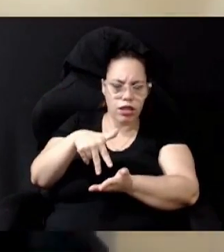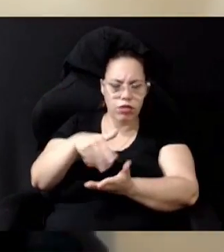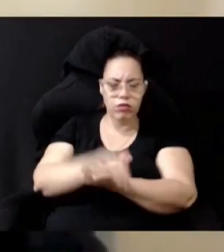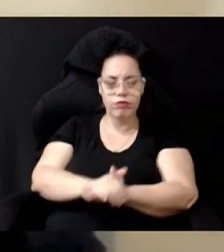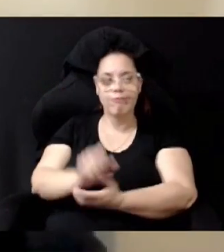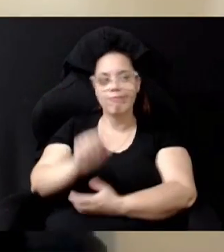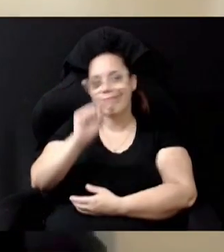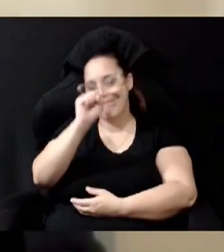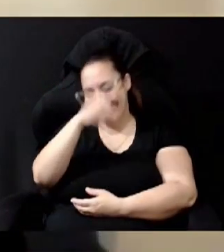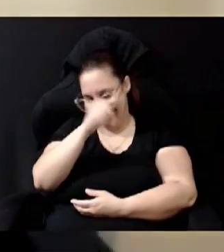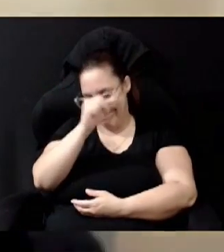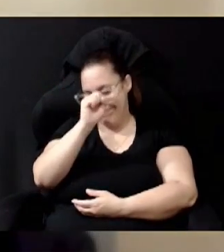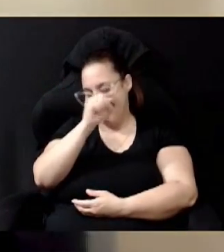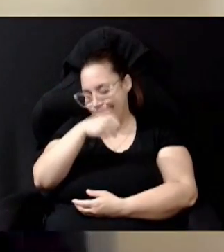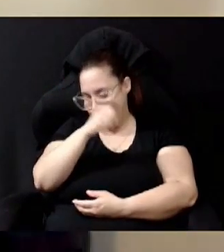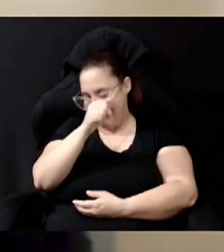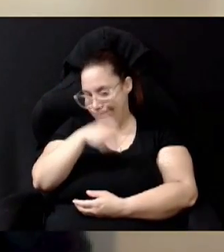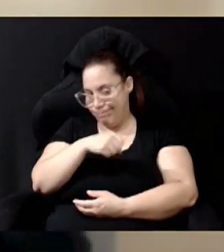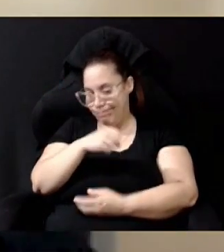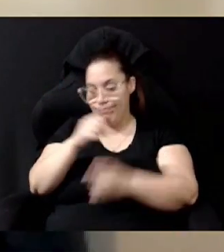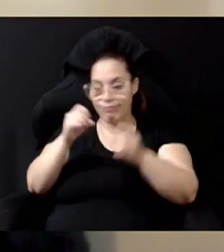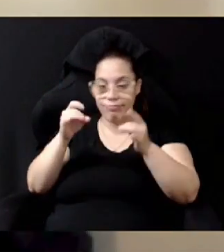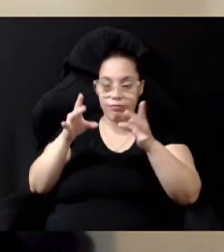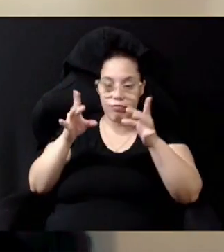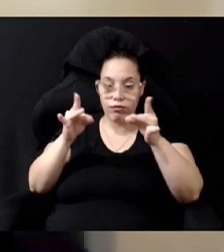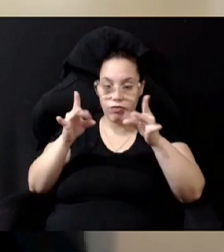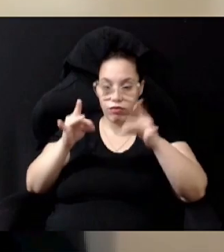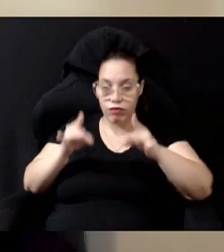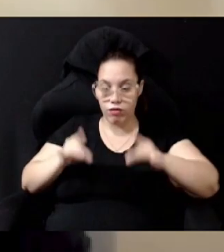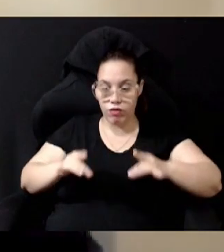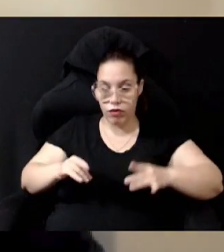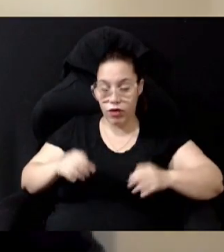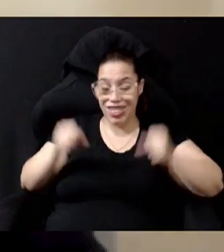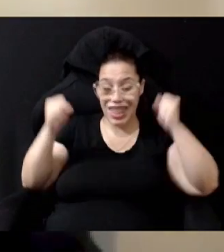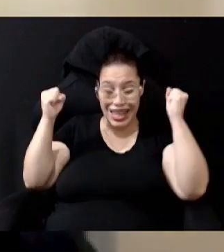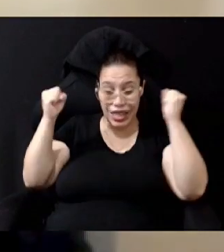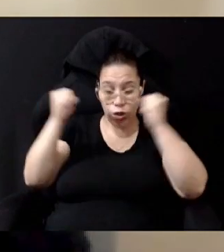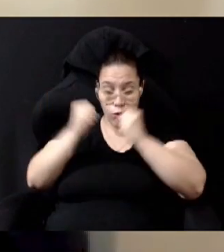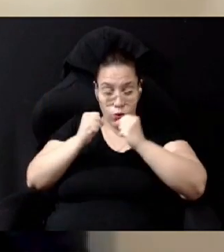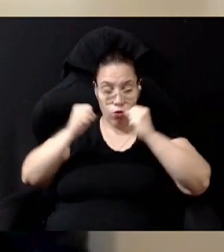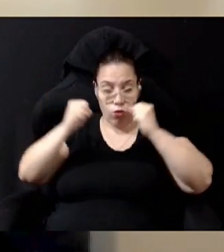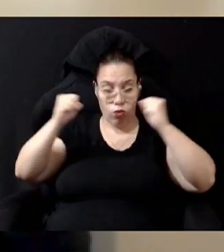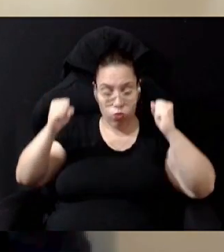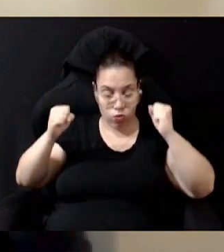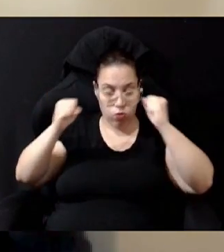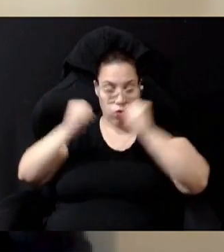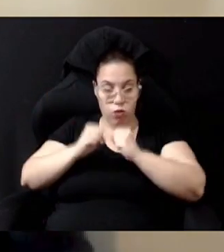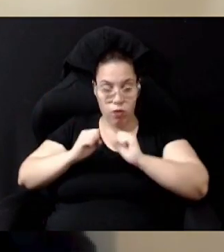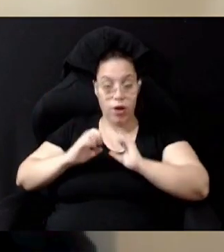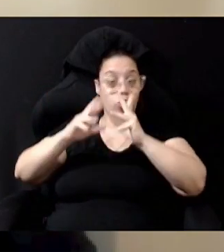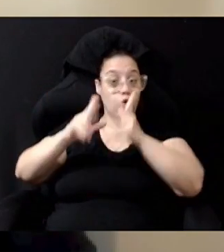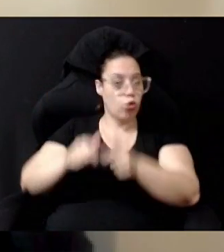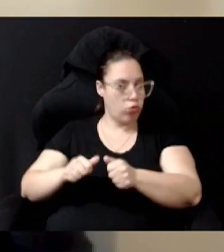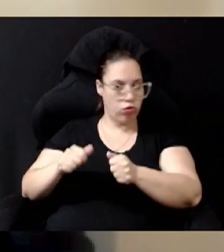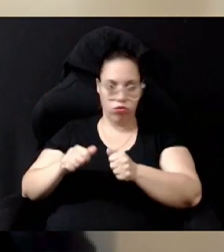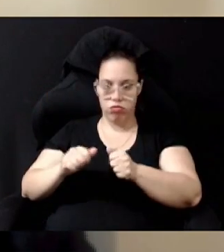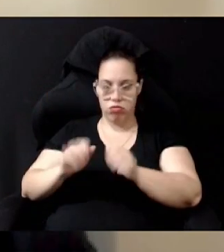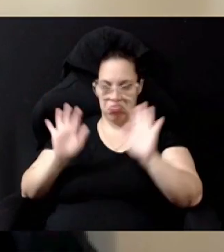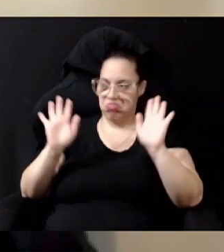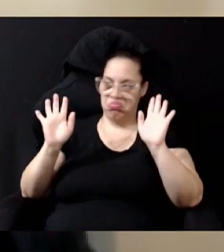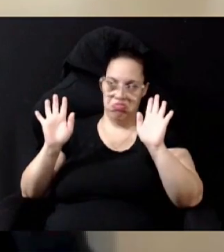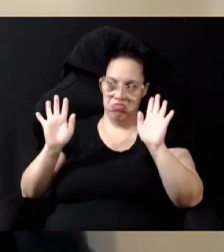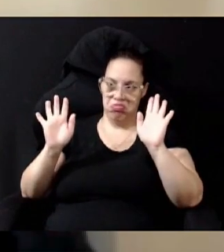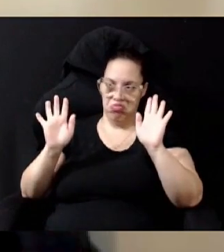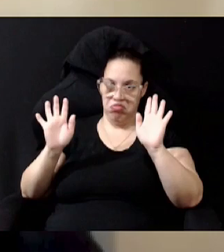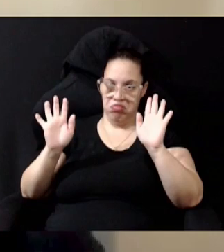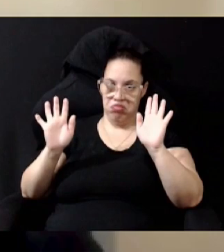importantes. Tem um detalhe o seguinte, a atividade física, ela é importante para todos, né? Como medida de manter o corpo